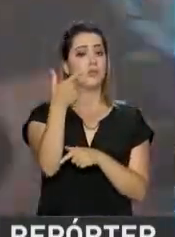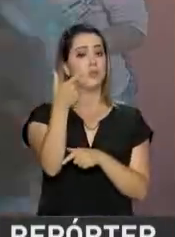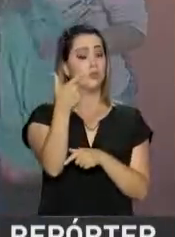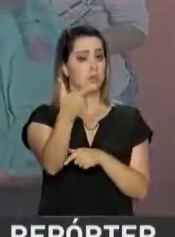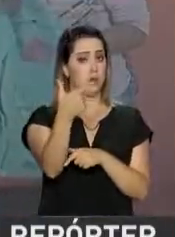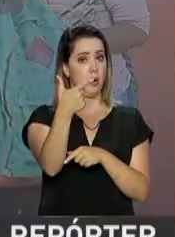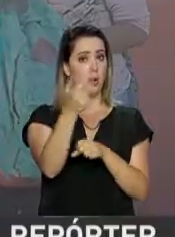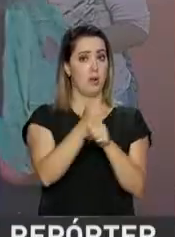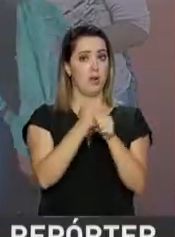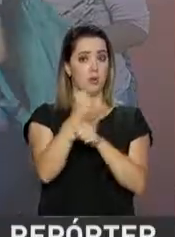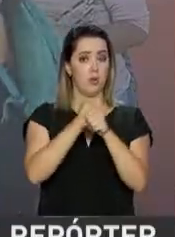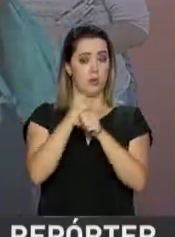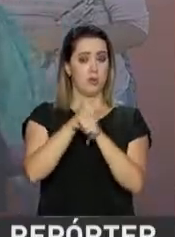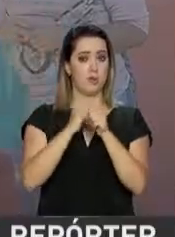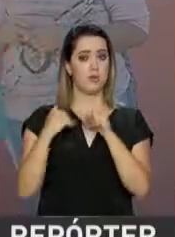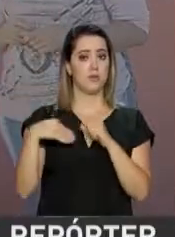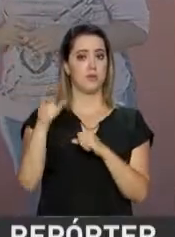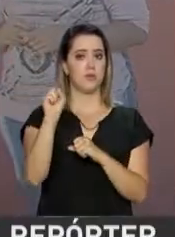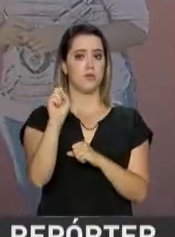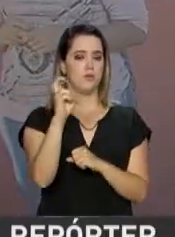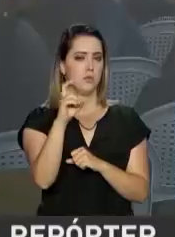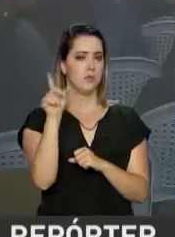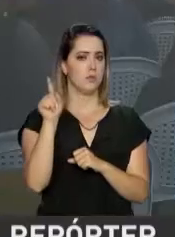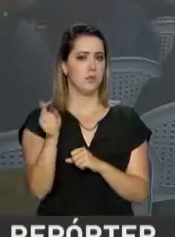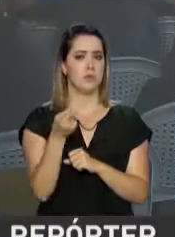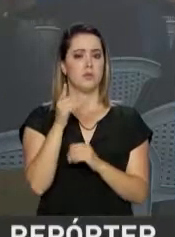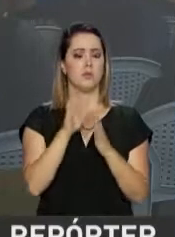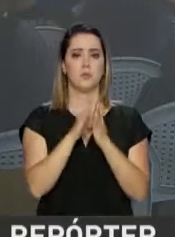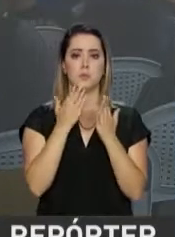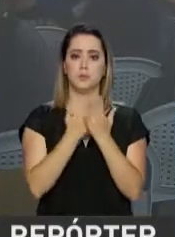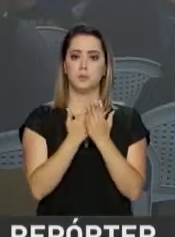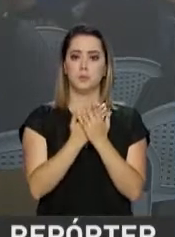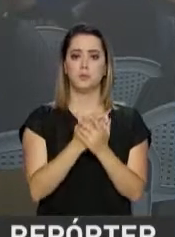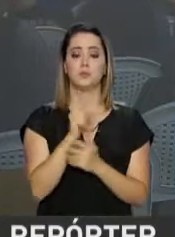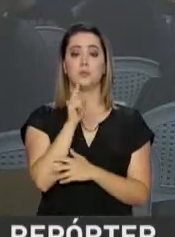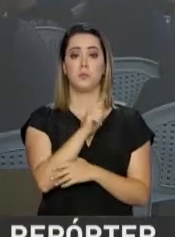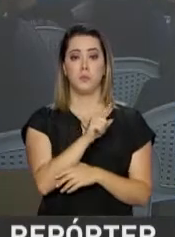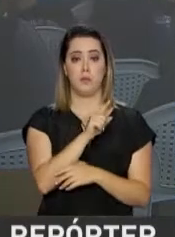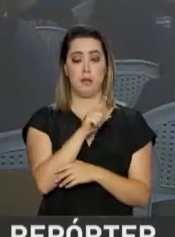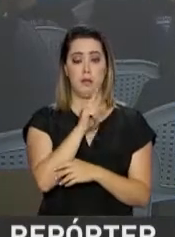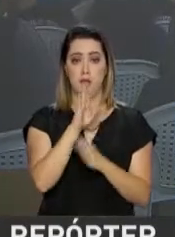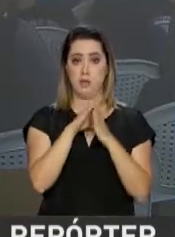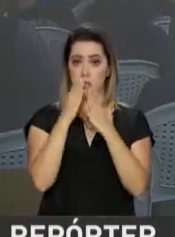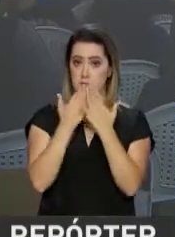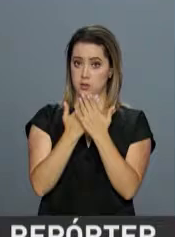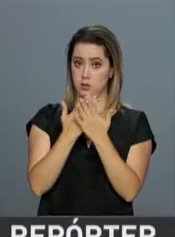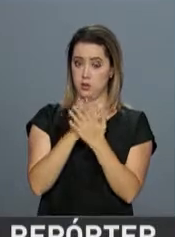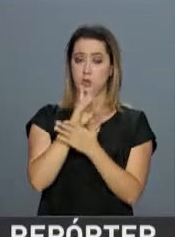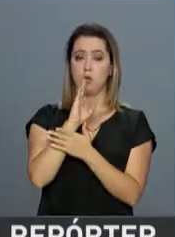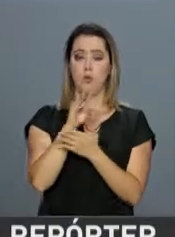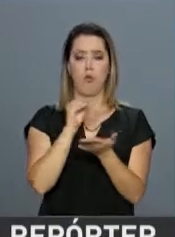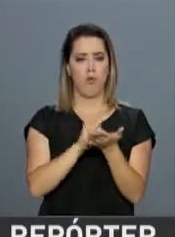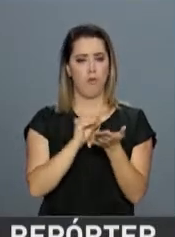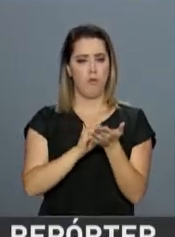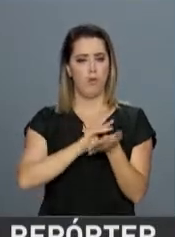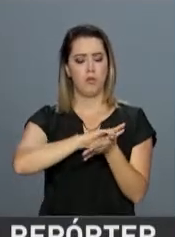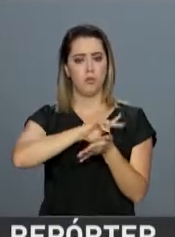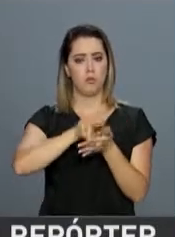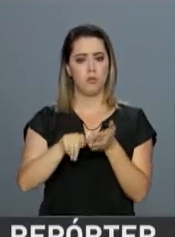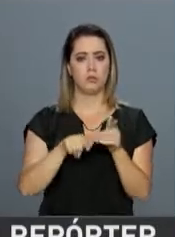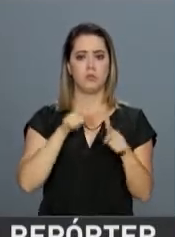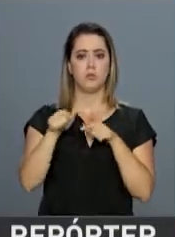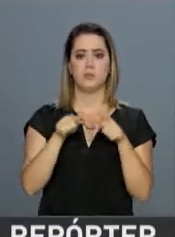em mais de 85 mil e fala a escola de taguatinga por exemplo ainda vai ter muitas atividades